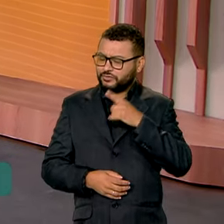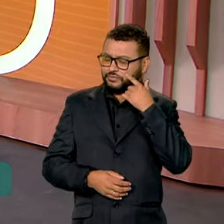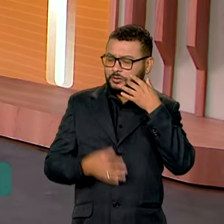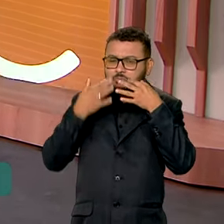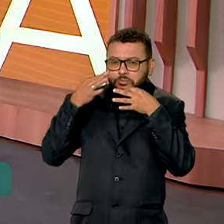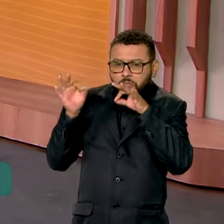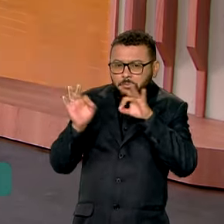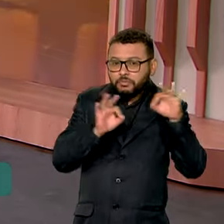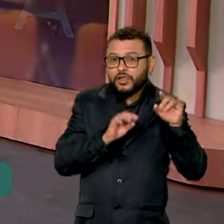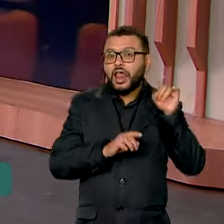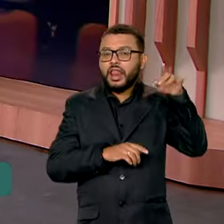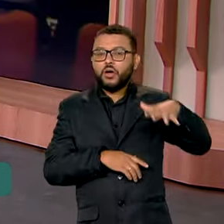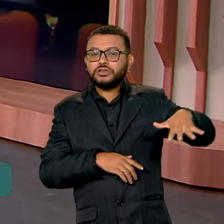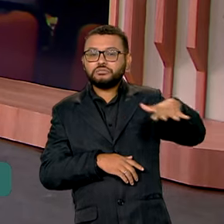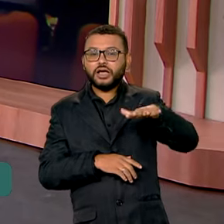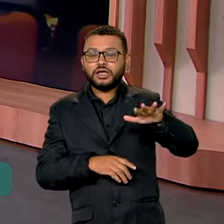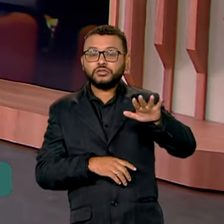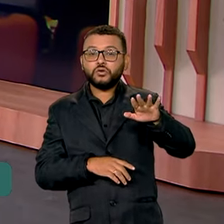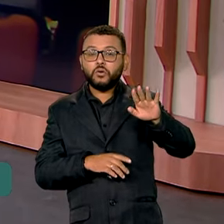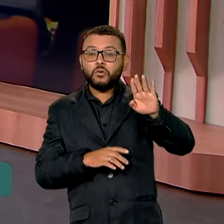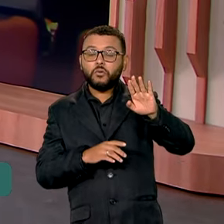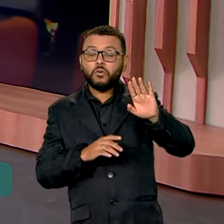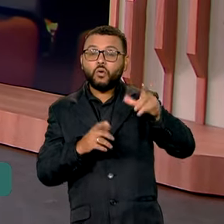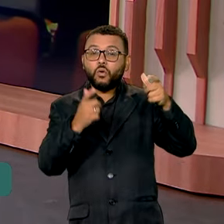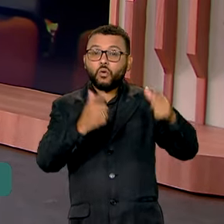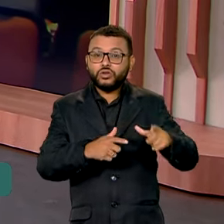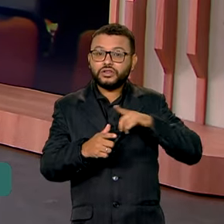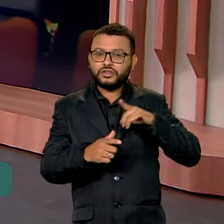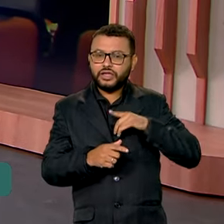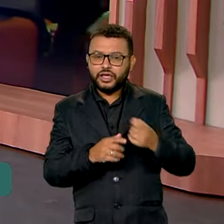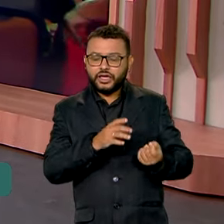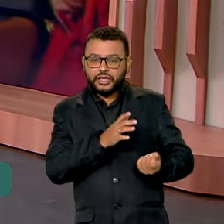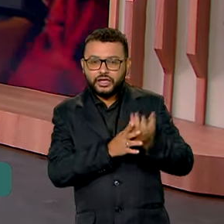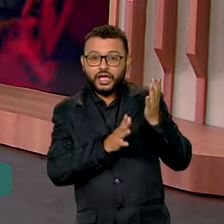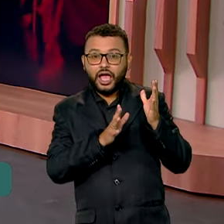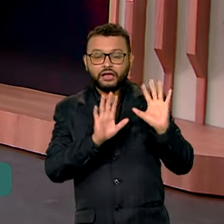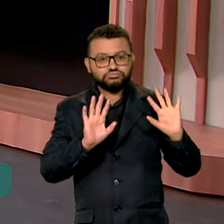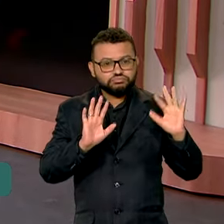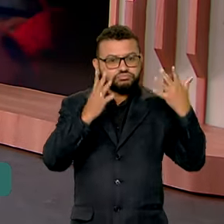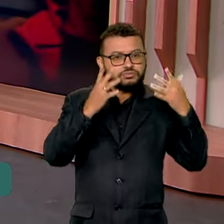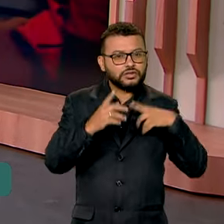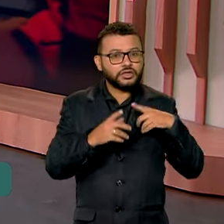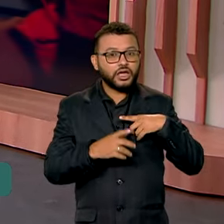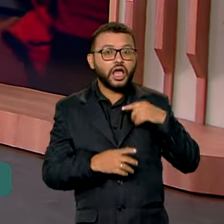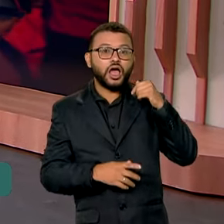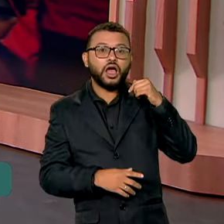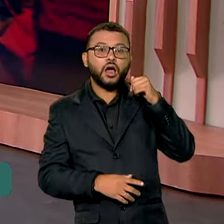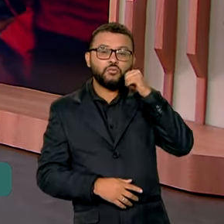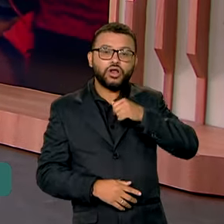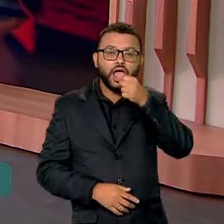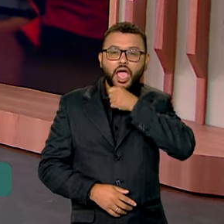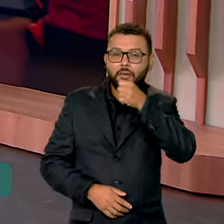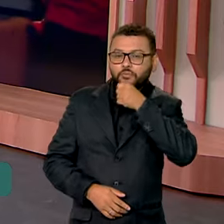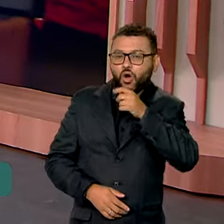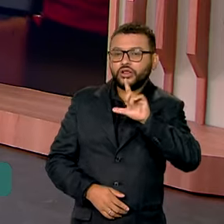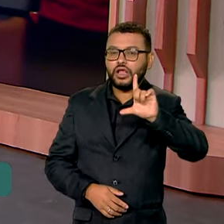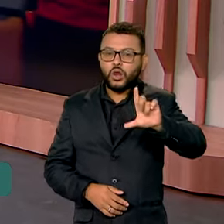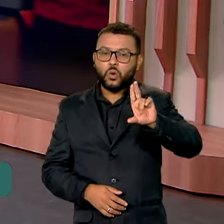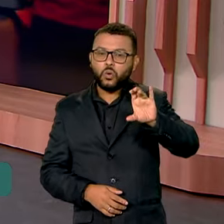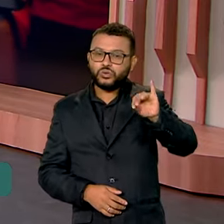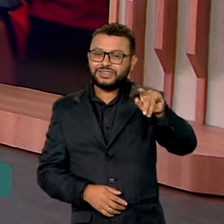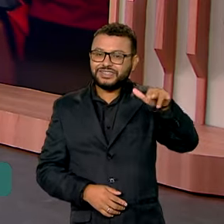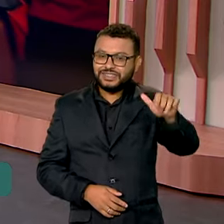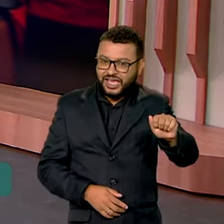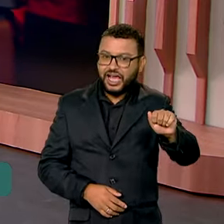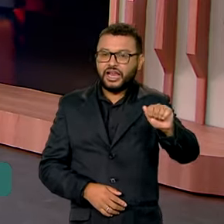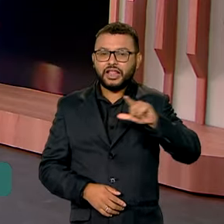vamos ao vivo ao Espaço Brasil 21, onde será realizado o evento e está lá a nossa repórter Luciana Colares